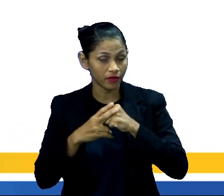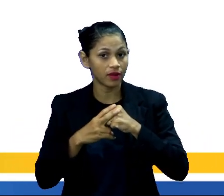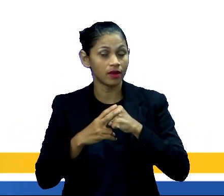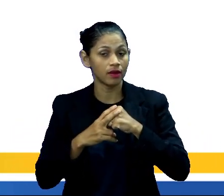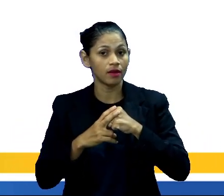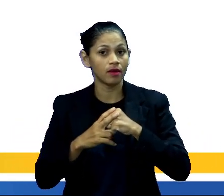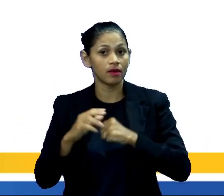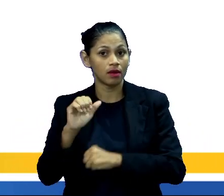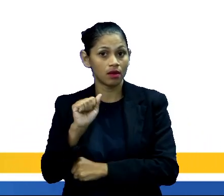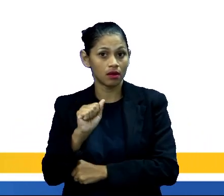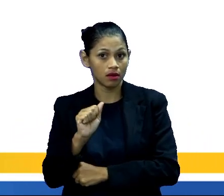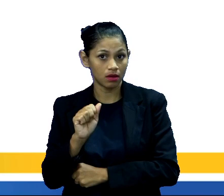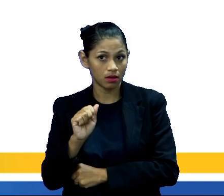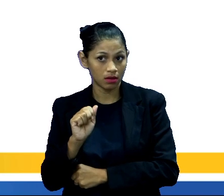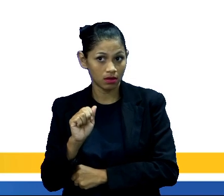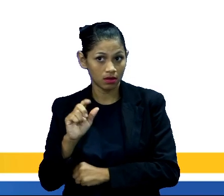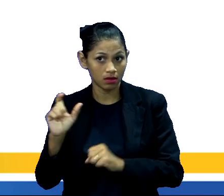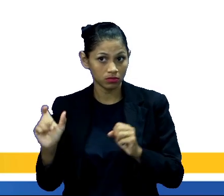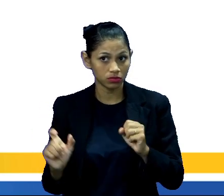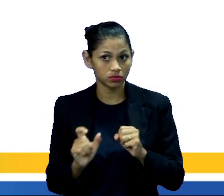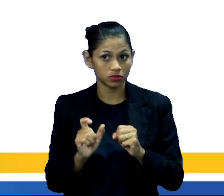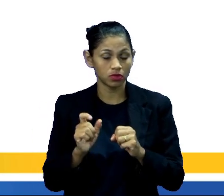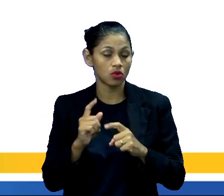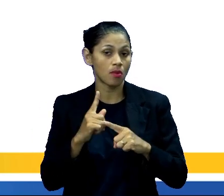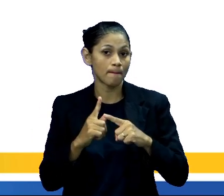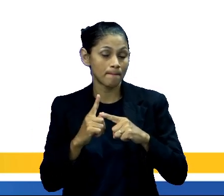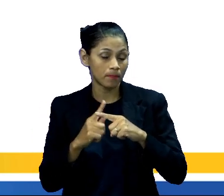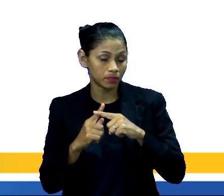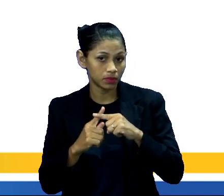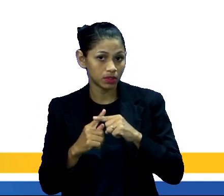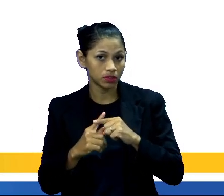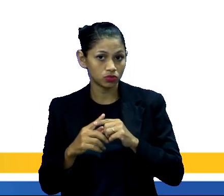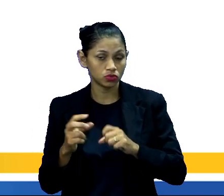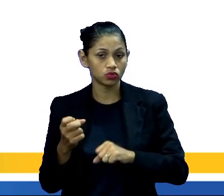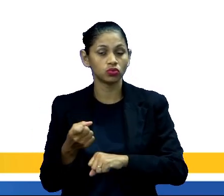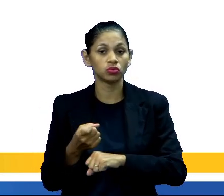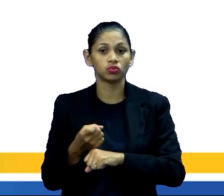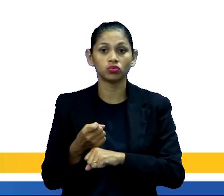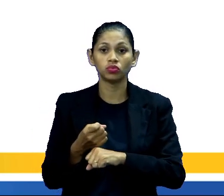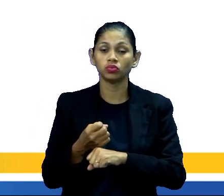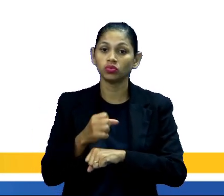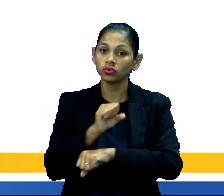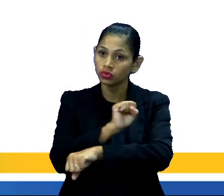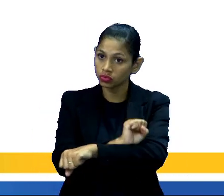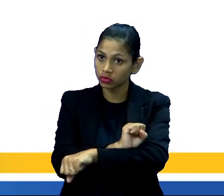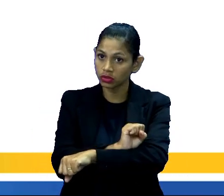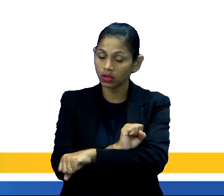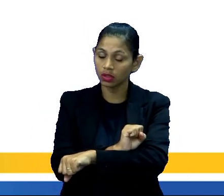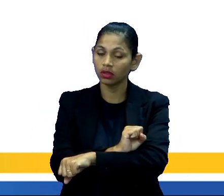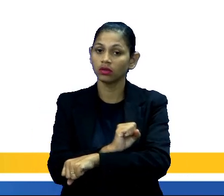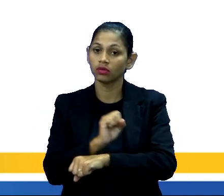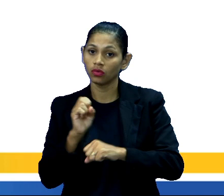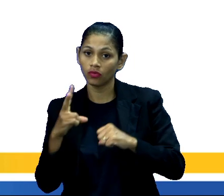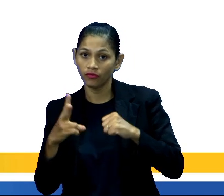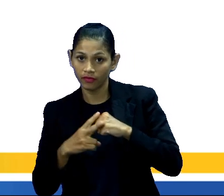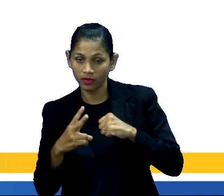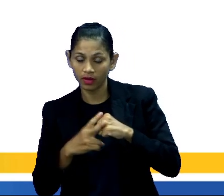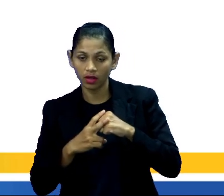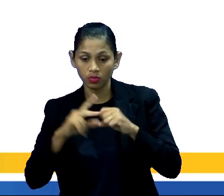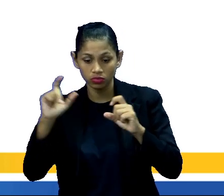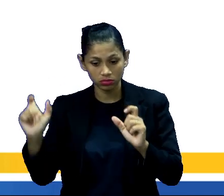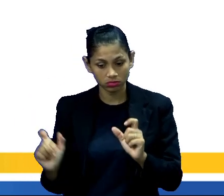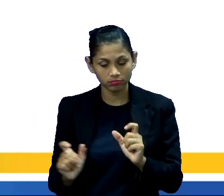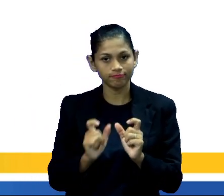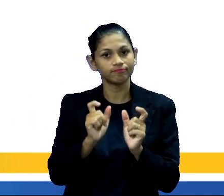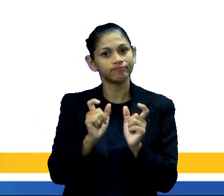did, vai somar ao sujeito, o verbo e o complemento, ok? E